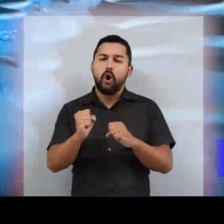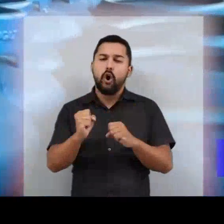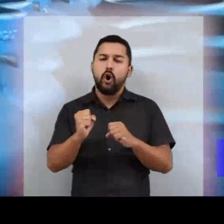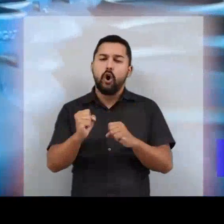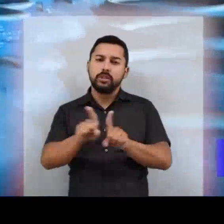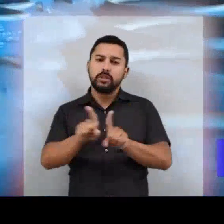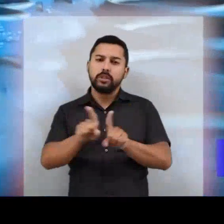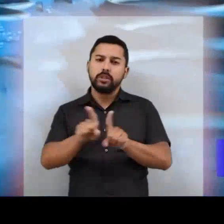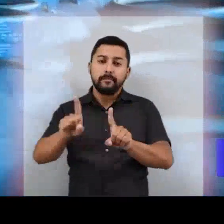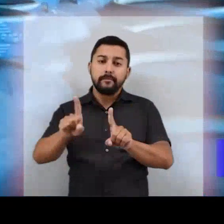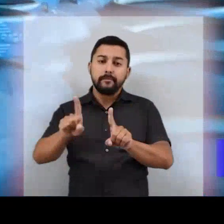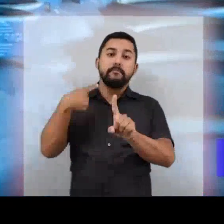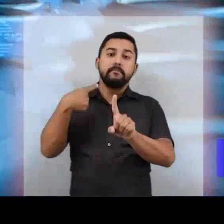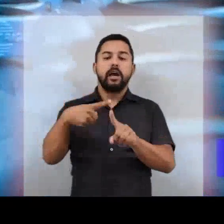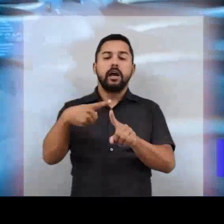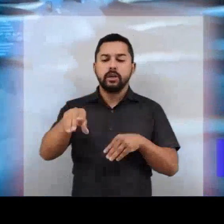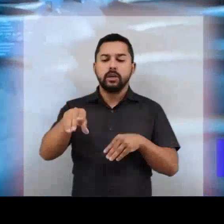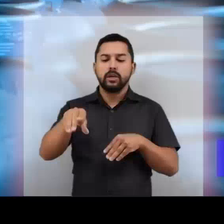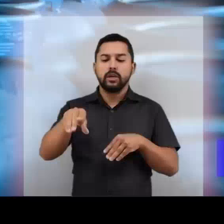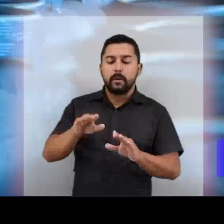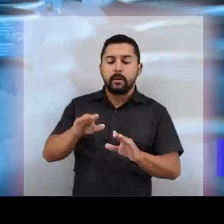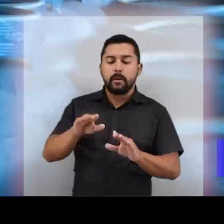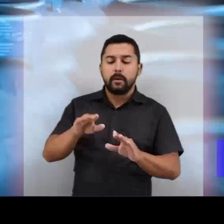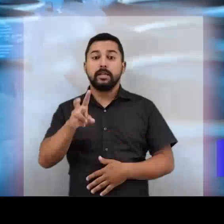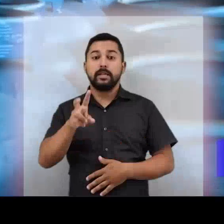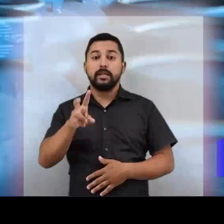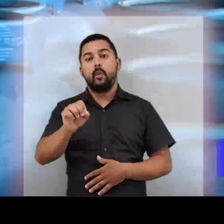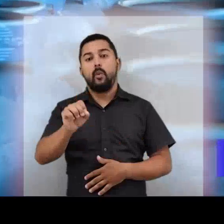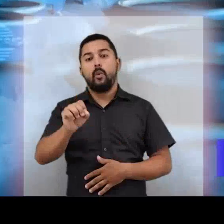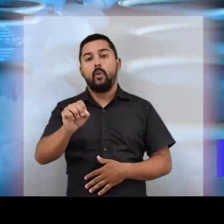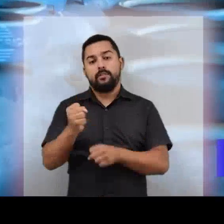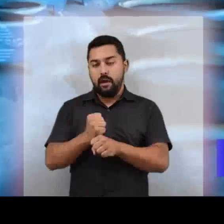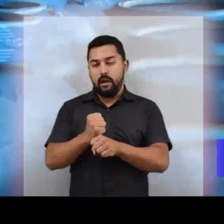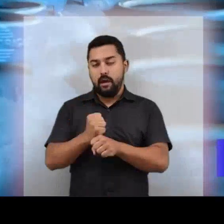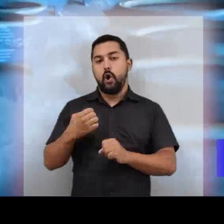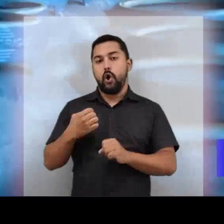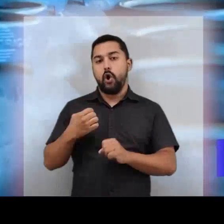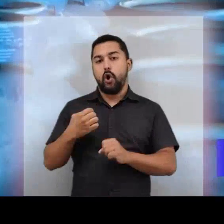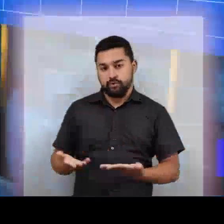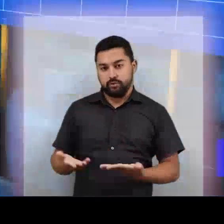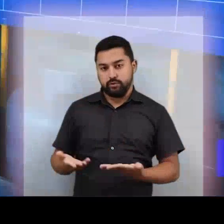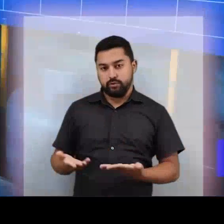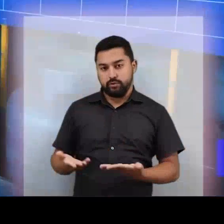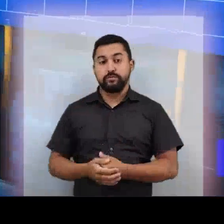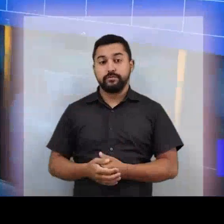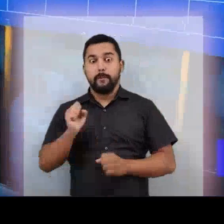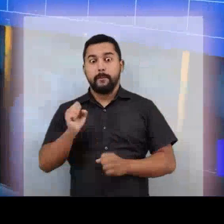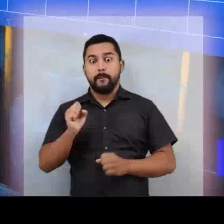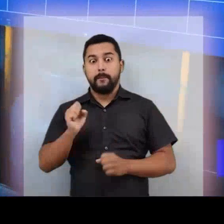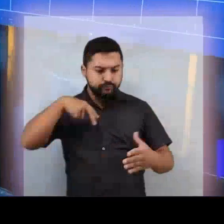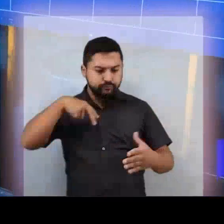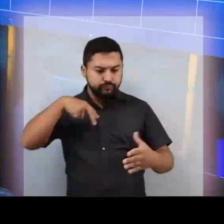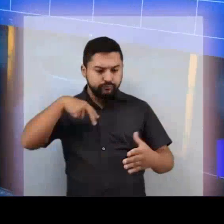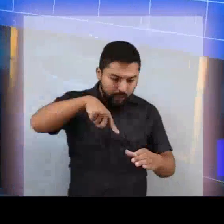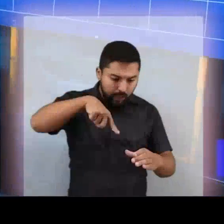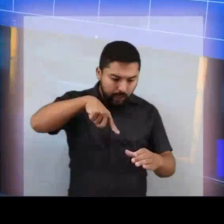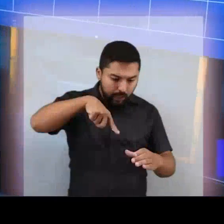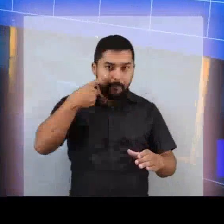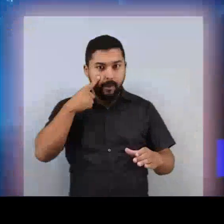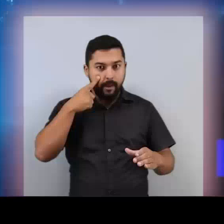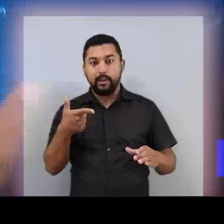pode passar por um processo de requalificação e a vida útil de um botijão pode chegar até 50 anos. Isso, inclusive, você consegue ver no próprio